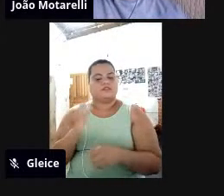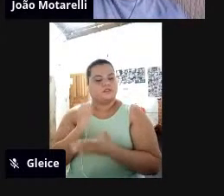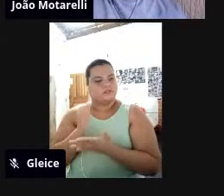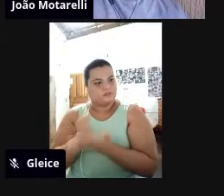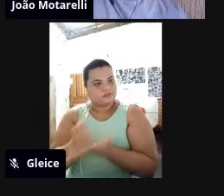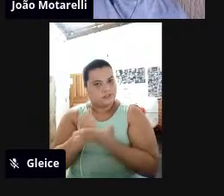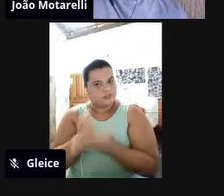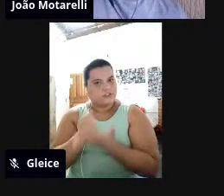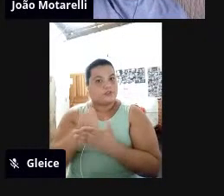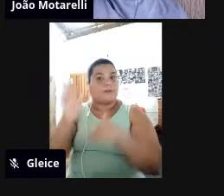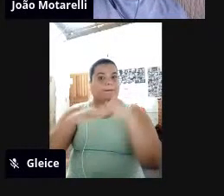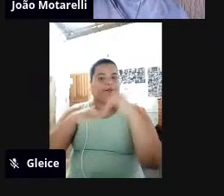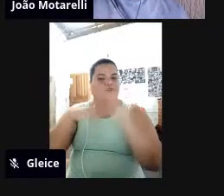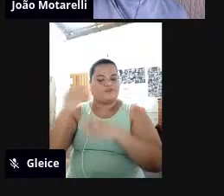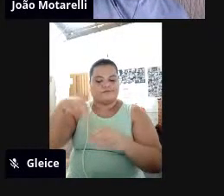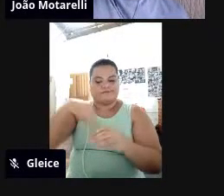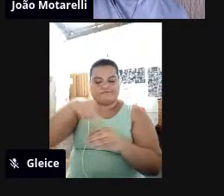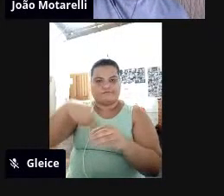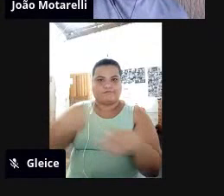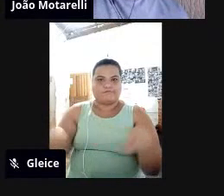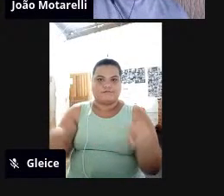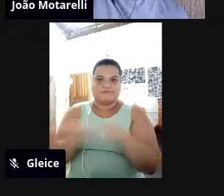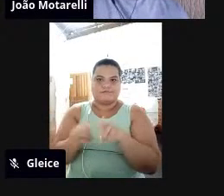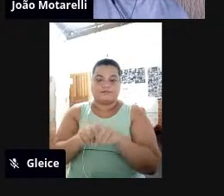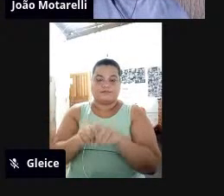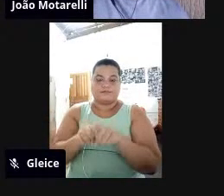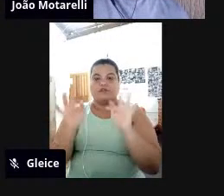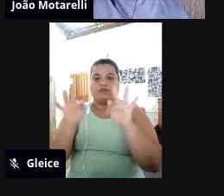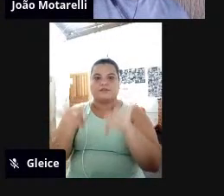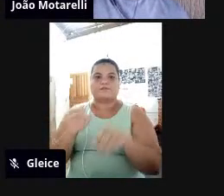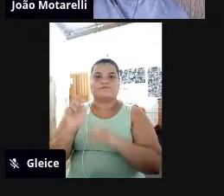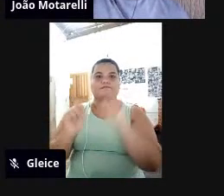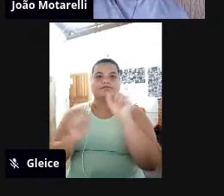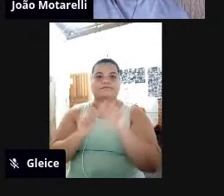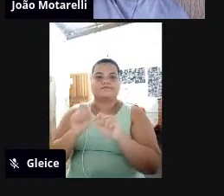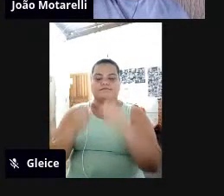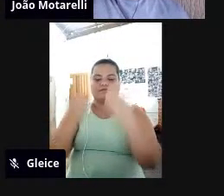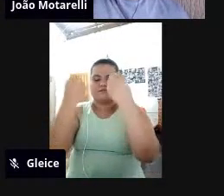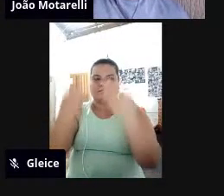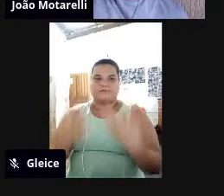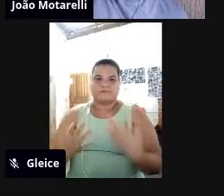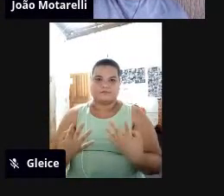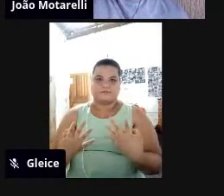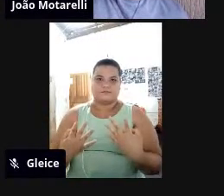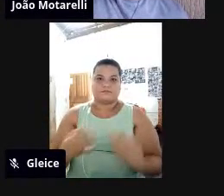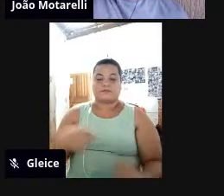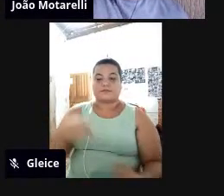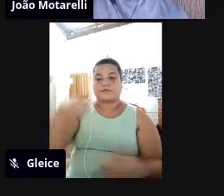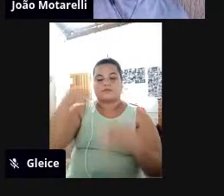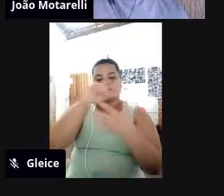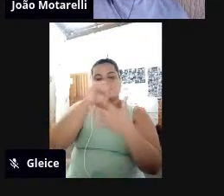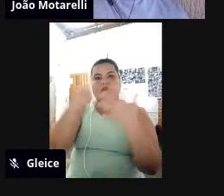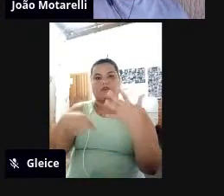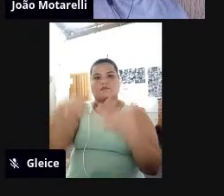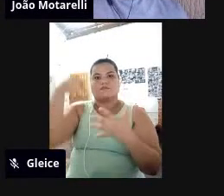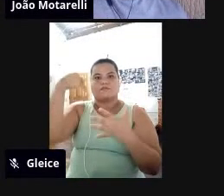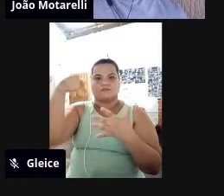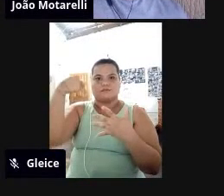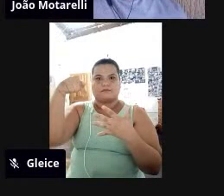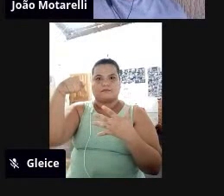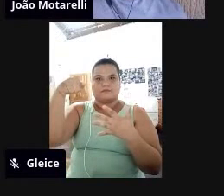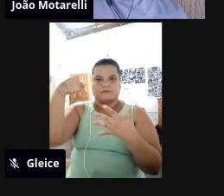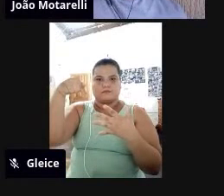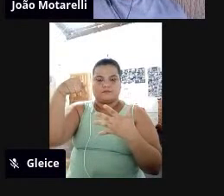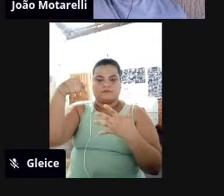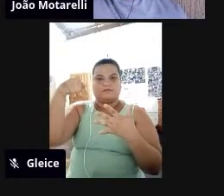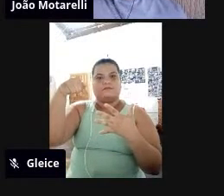profissional. Então, aqui já chegando ao final, né, ele coloca sobre 7 aspectos de recomendações gerais. Aqui é um